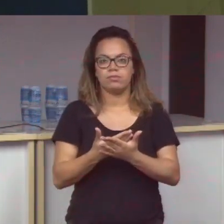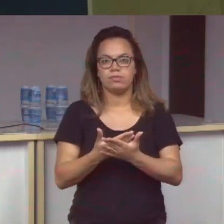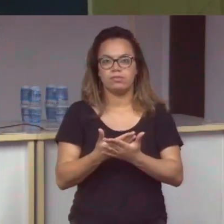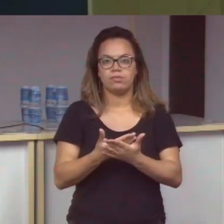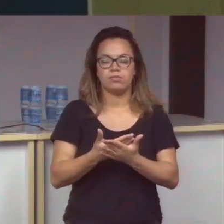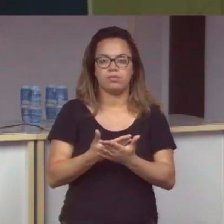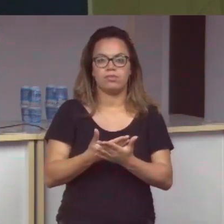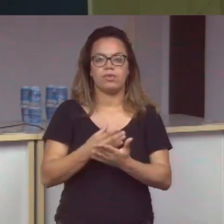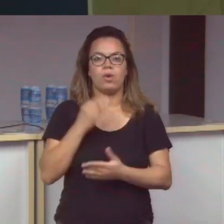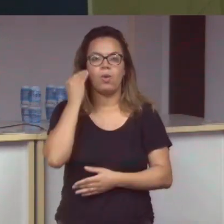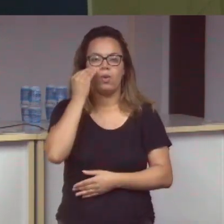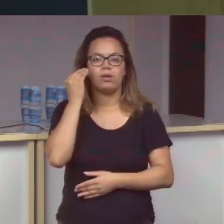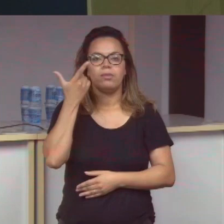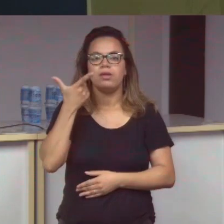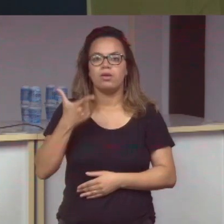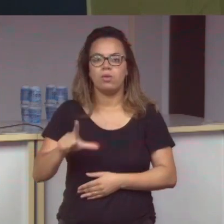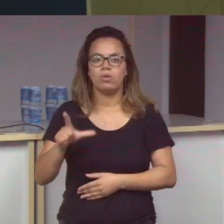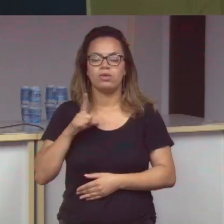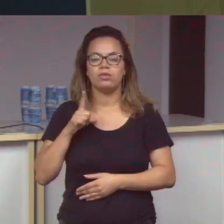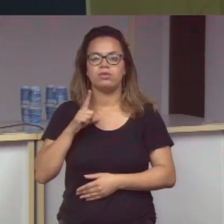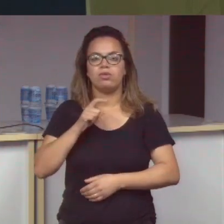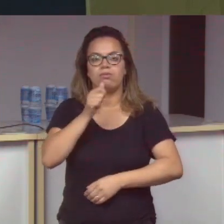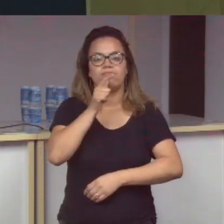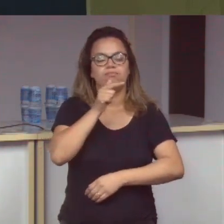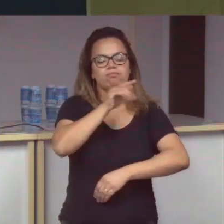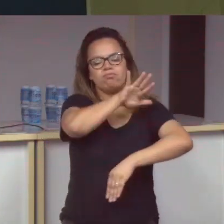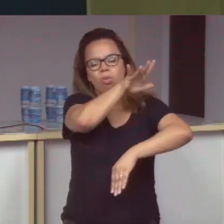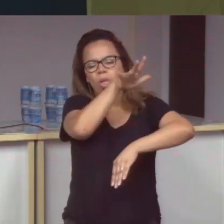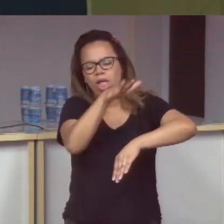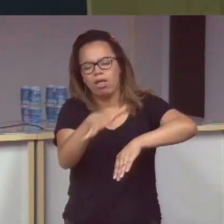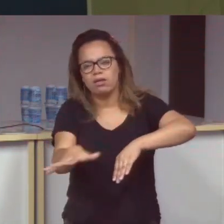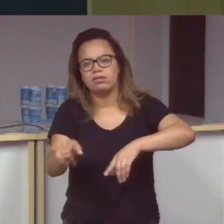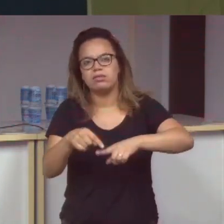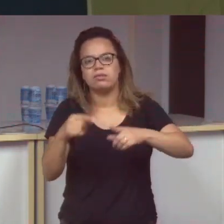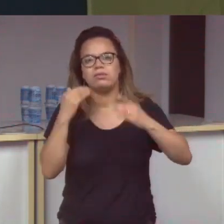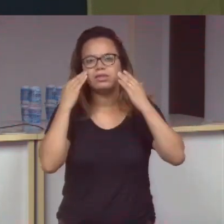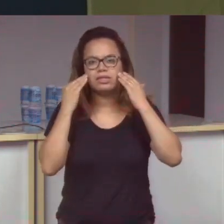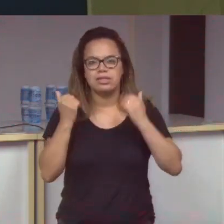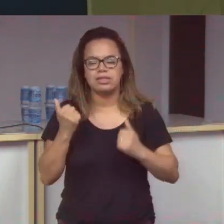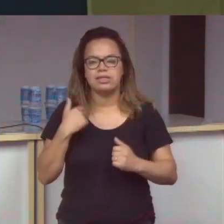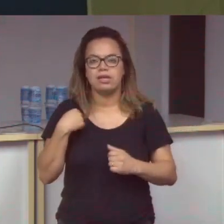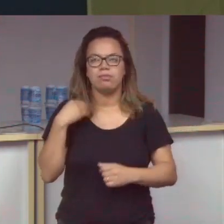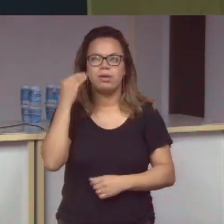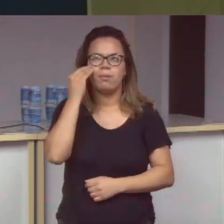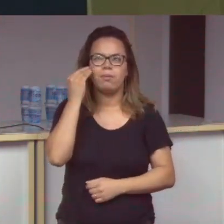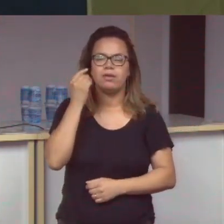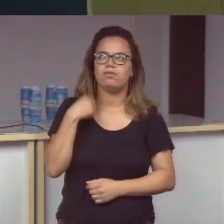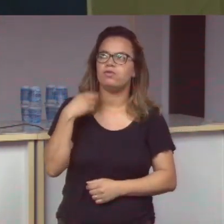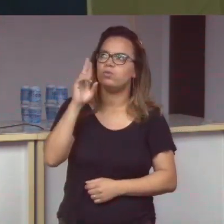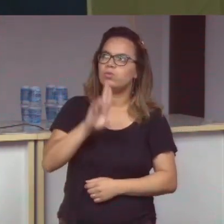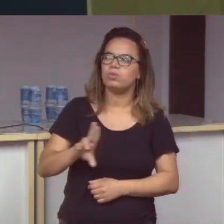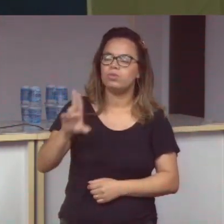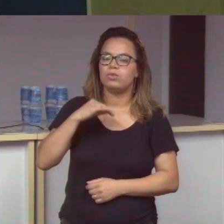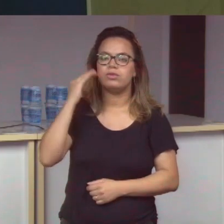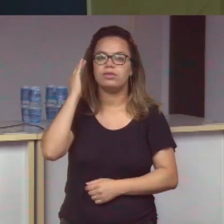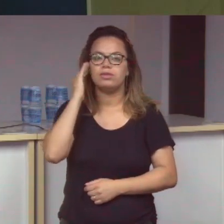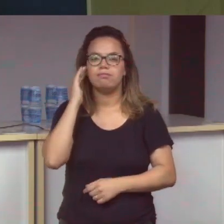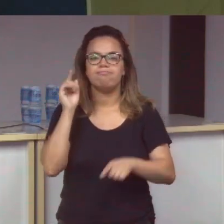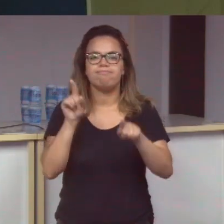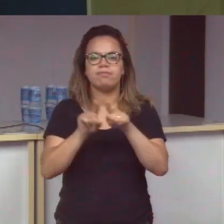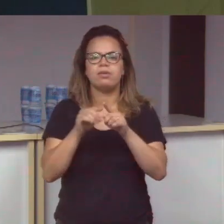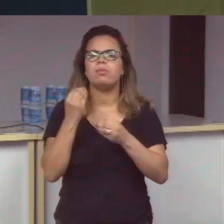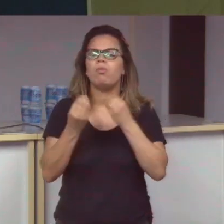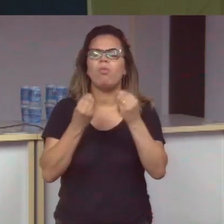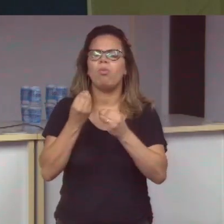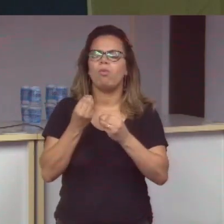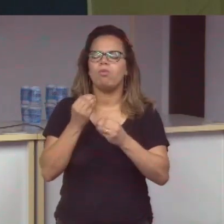outras experiências, com os outros desastres, e eu vou usar essas lições aprendidas para entender que